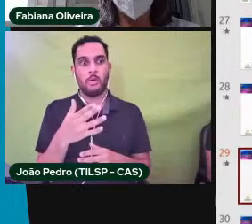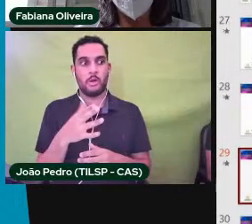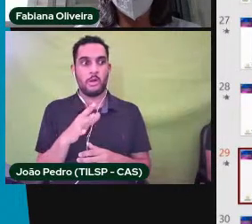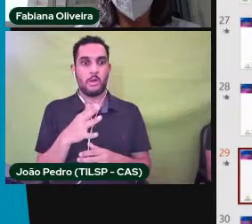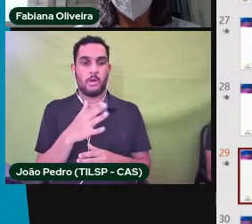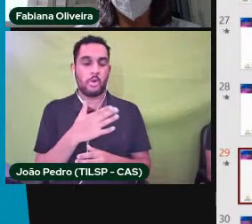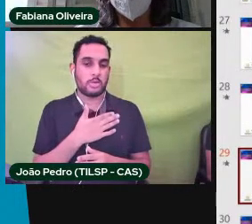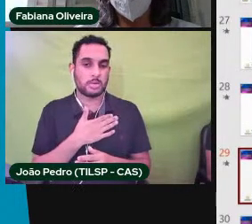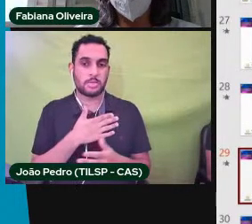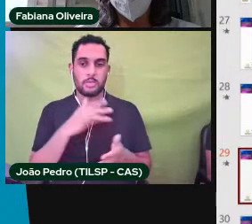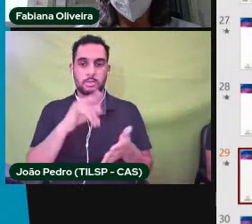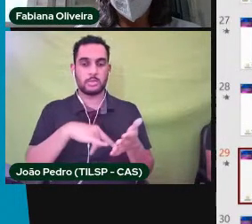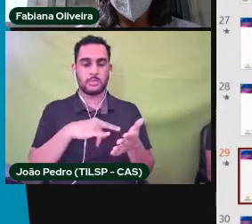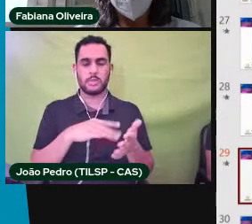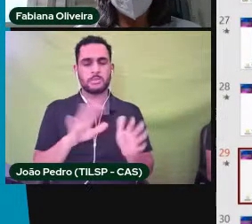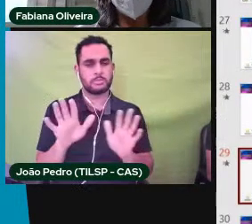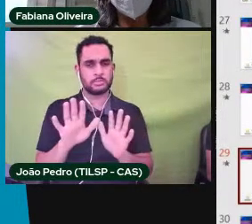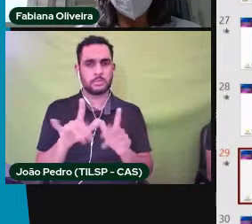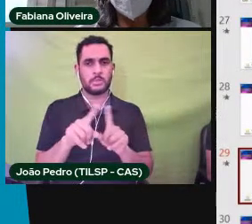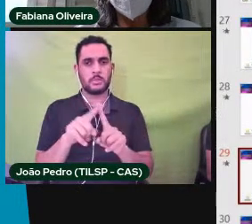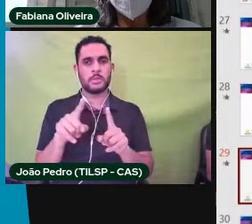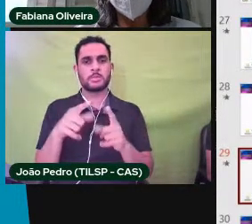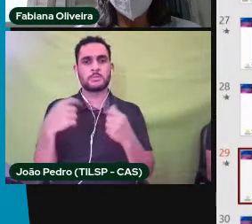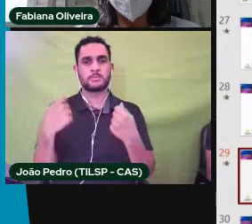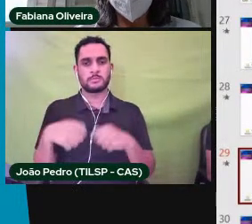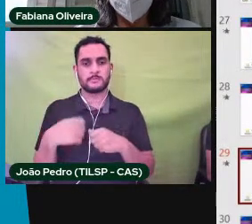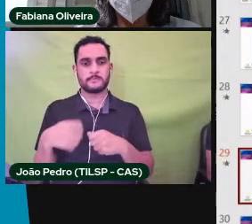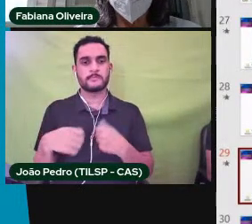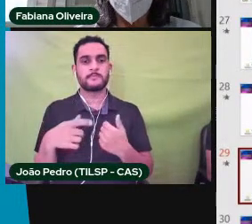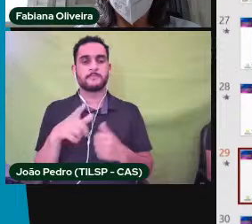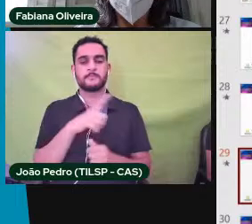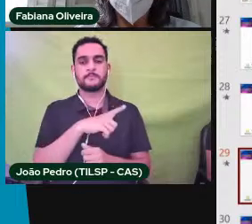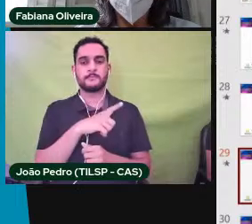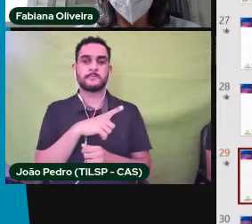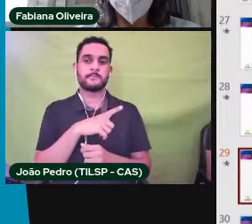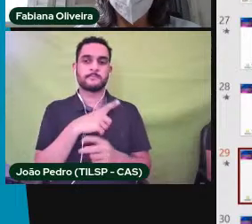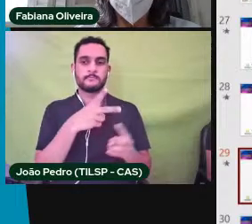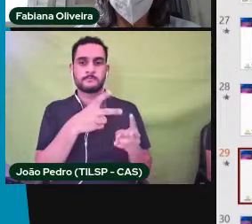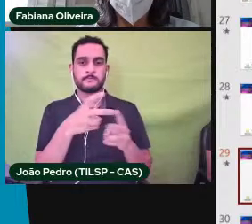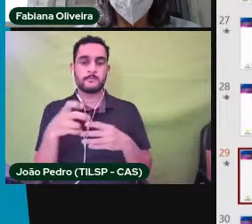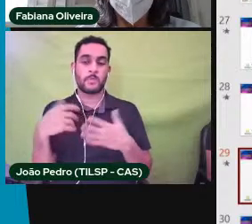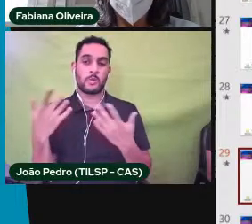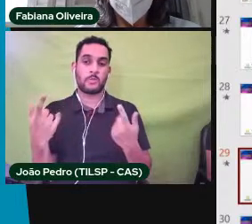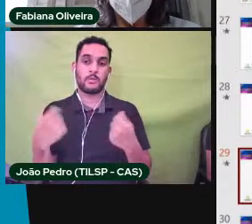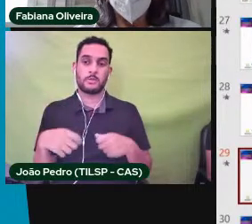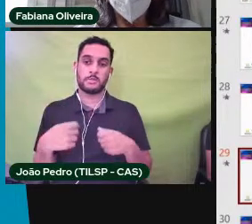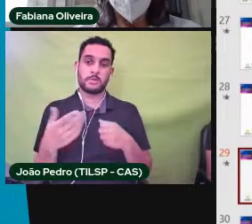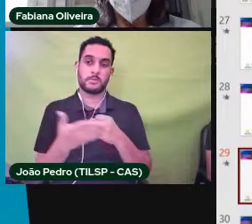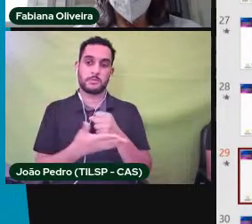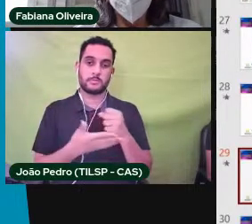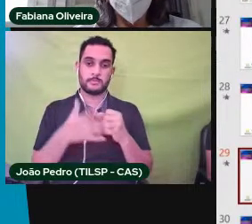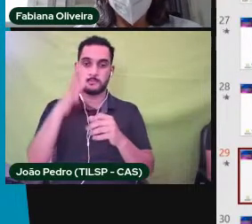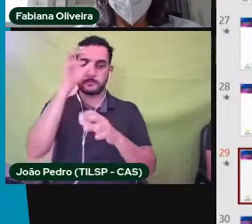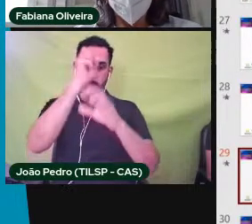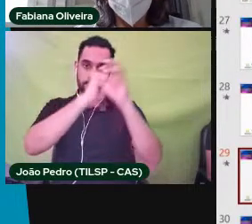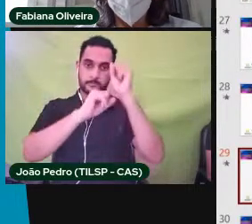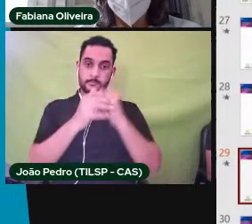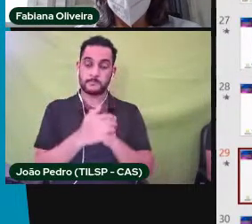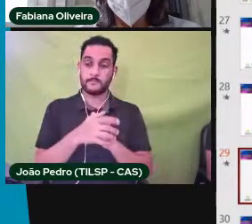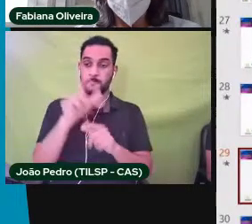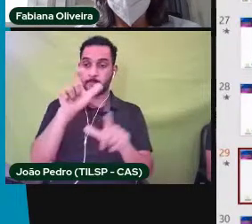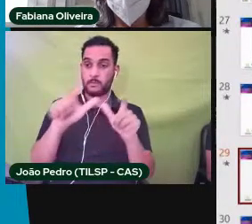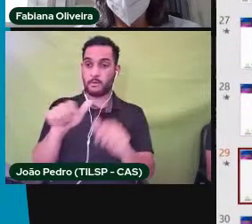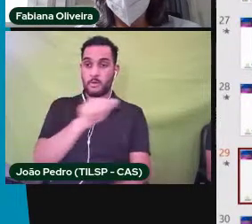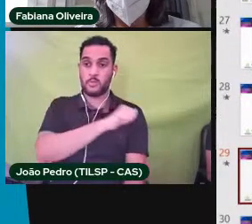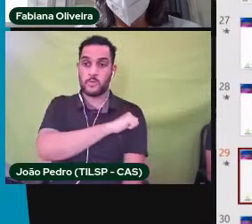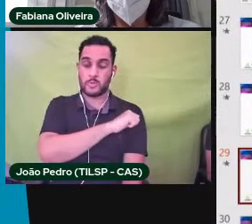nós somos obrigados a olhar e a conhecer quais são as necessidades básicas de aprendizagem. Conhecer o aluno com quem nós